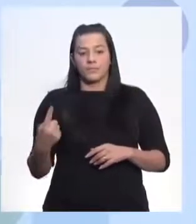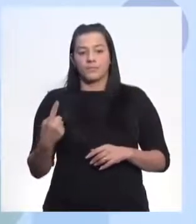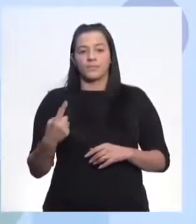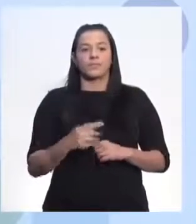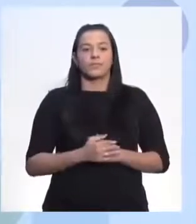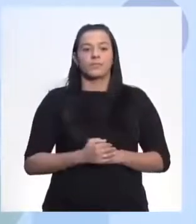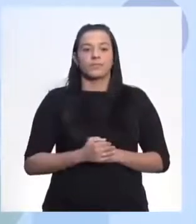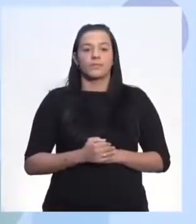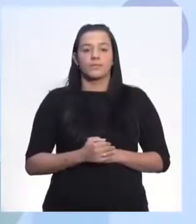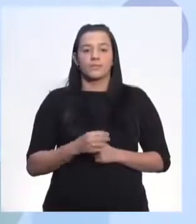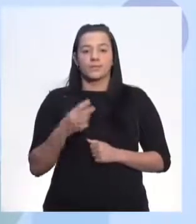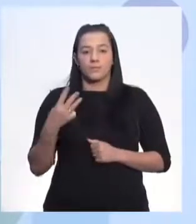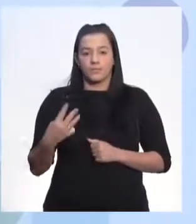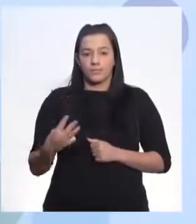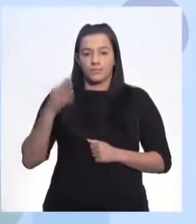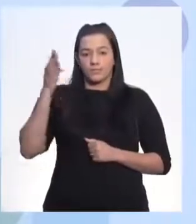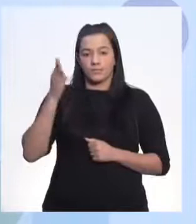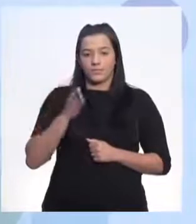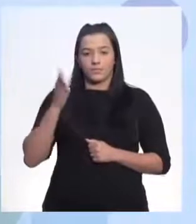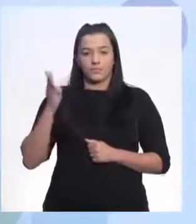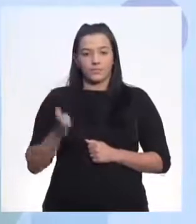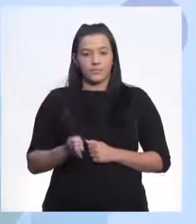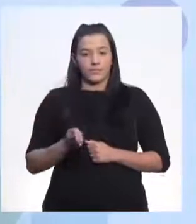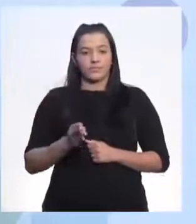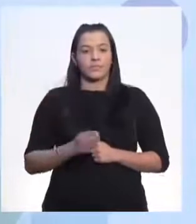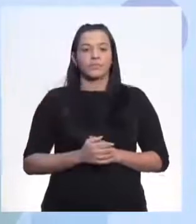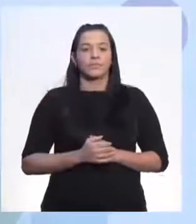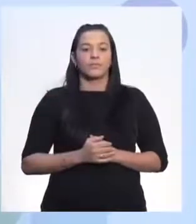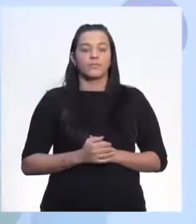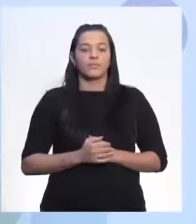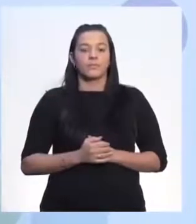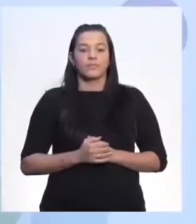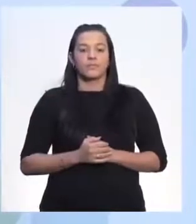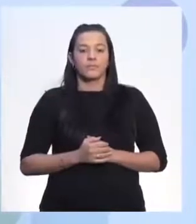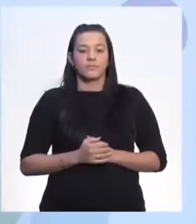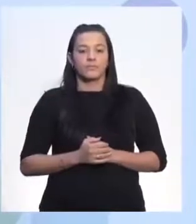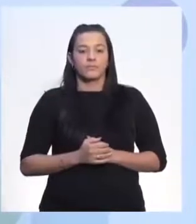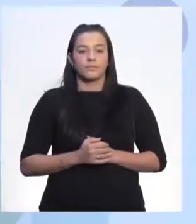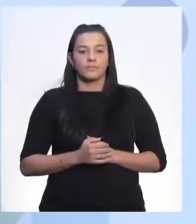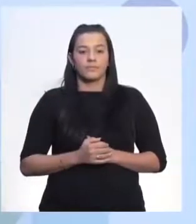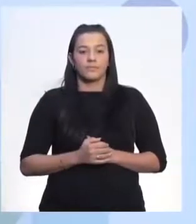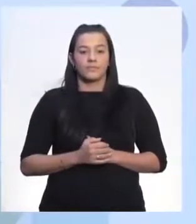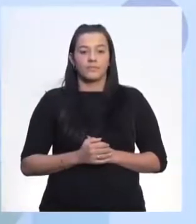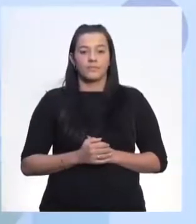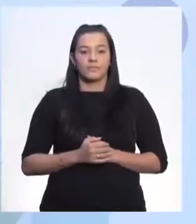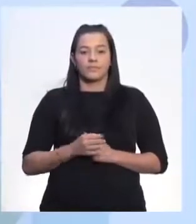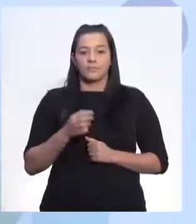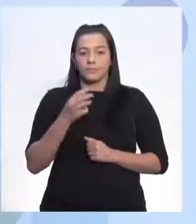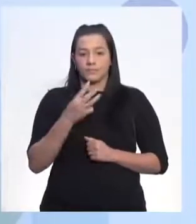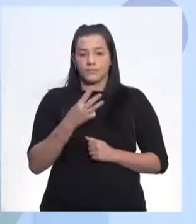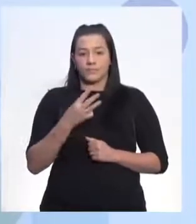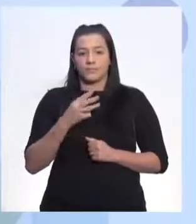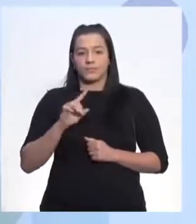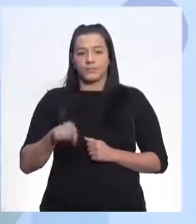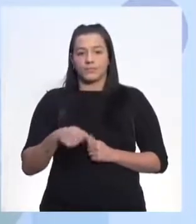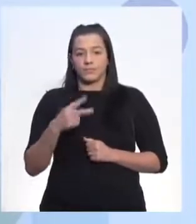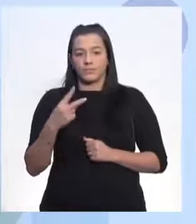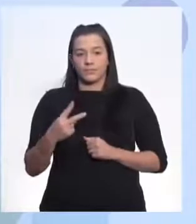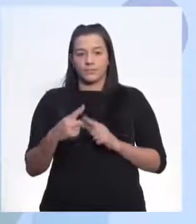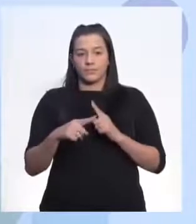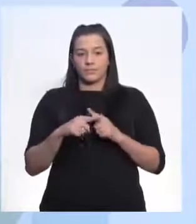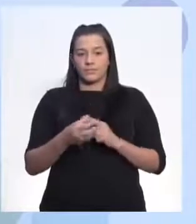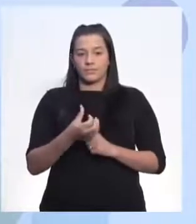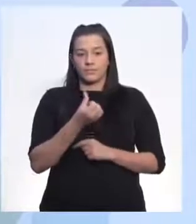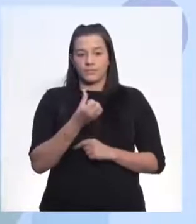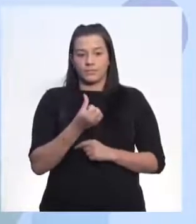1. Deixo o outro 3 fatorial. Agora, vamos simplificar. 3 vezes 2 é 6.